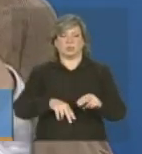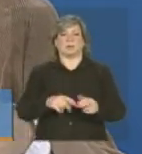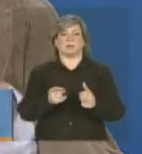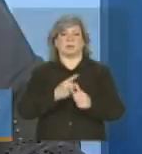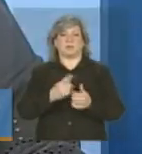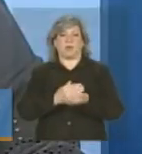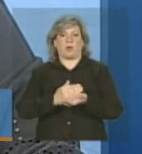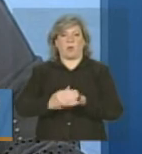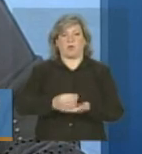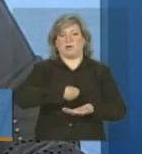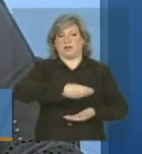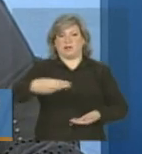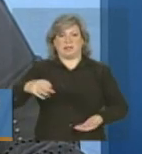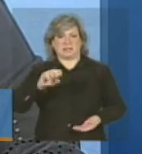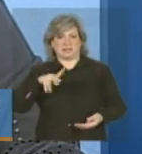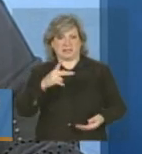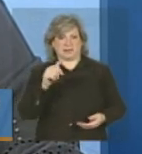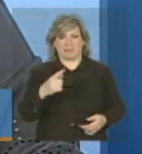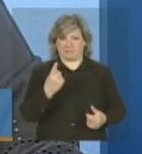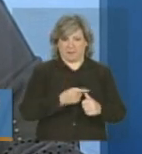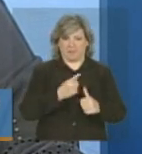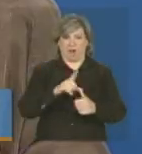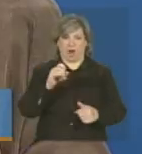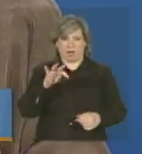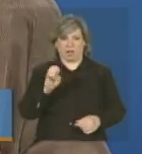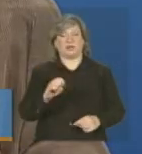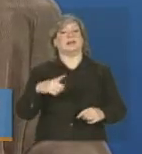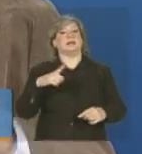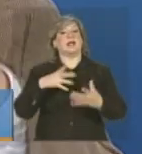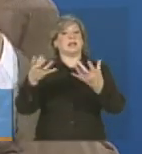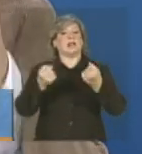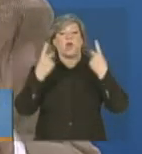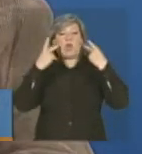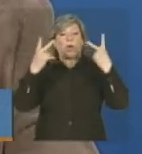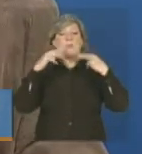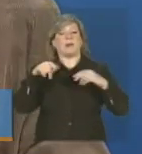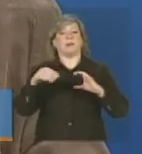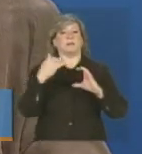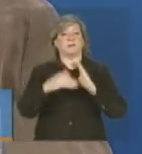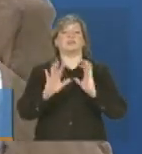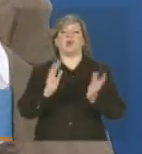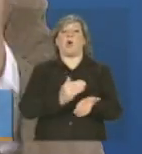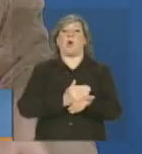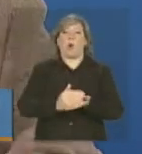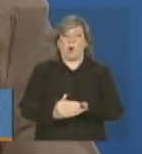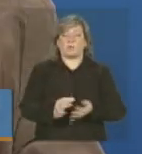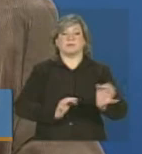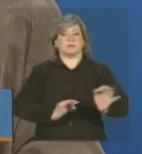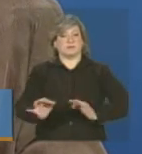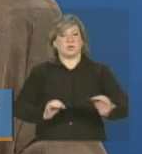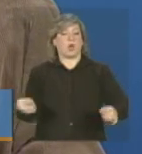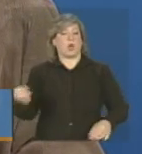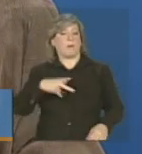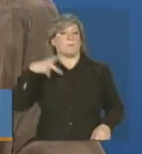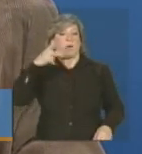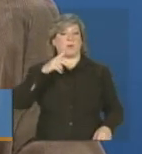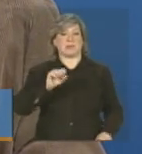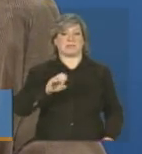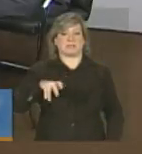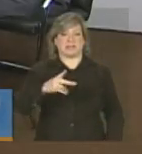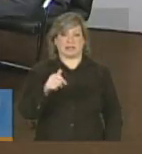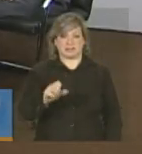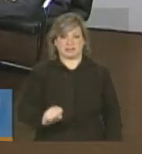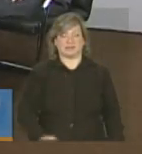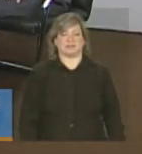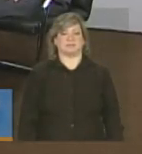estão recebendo normalmente o seu e-mail com as senhas e já iniciaram o processo, já aderiram à nova política de senhas. Bom,